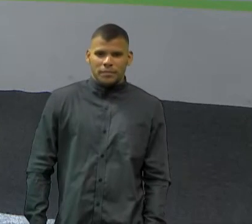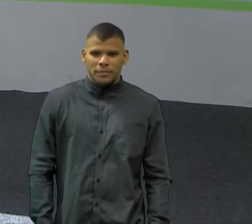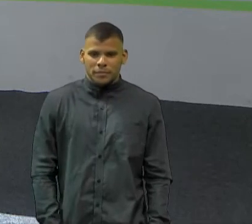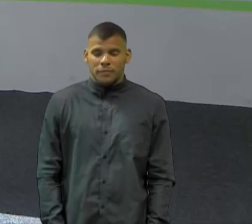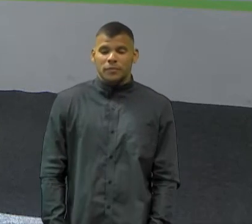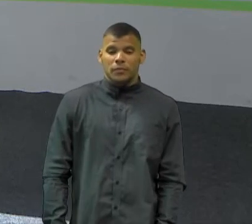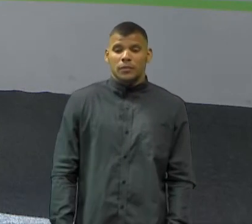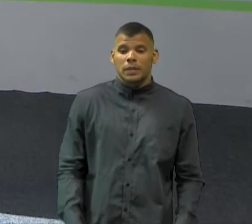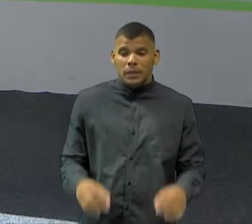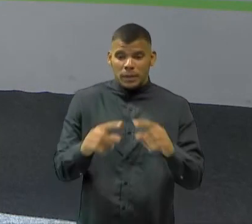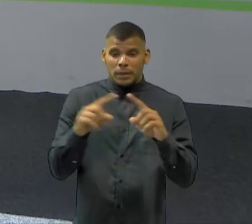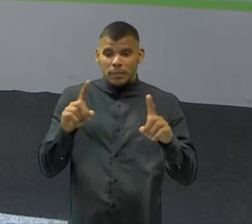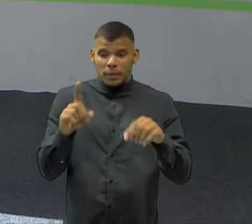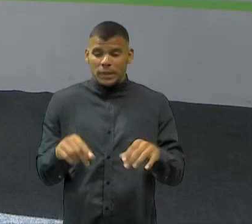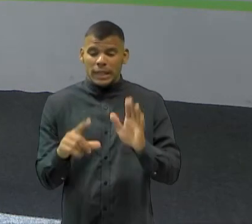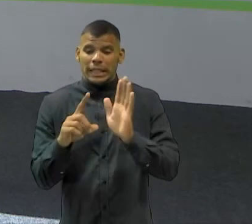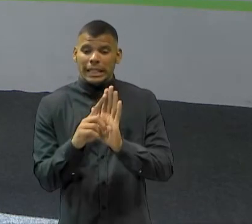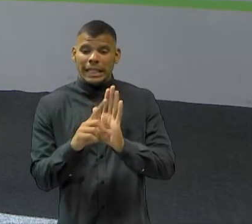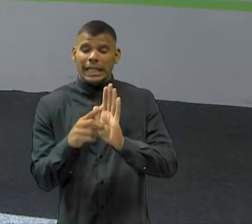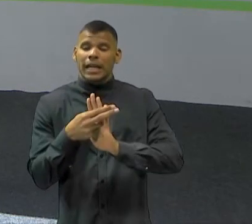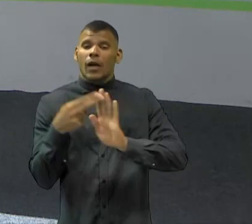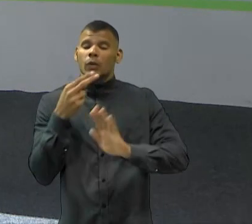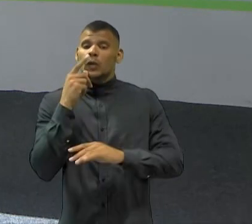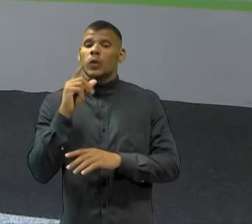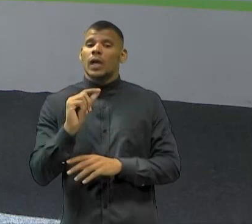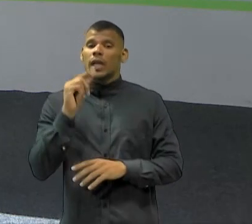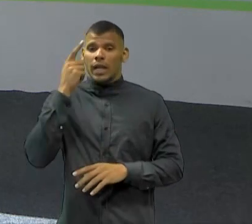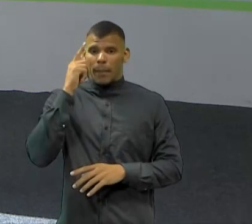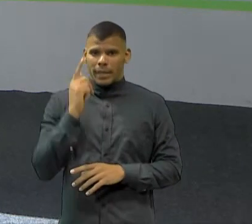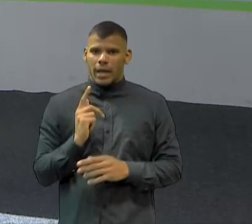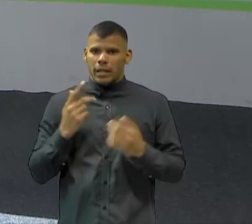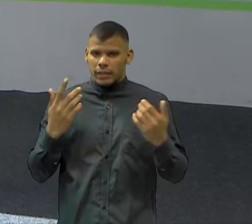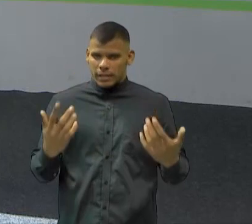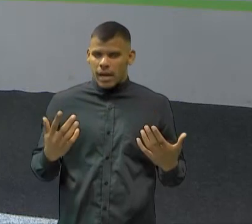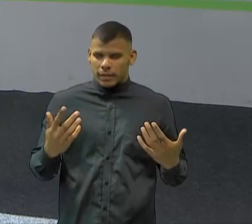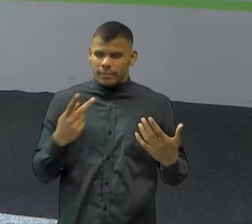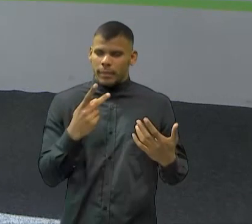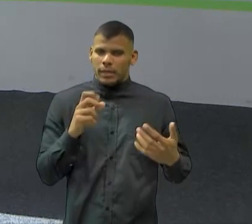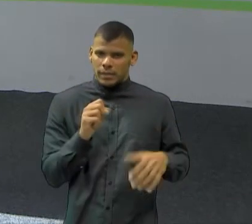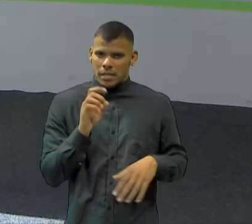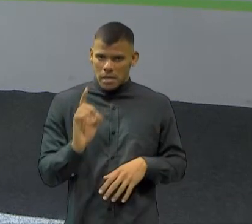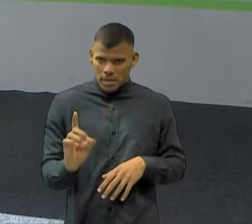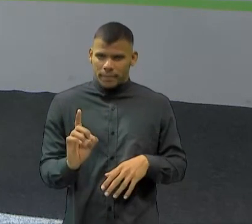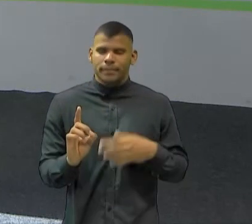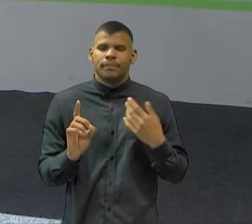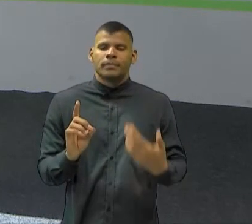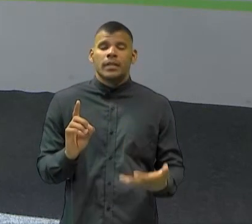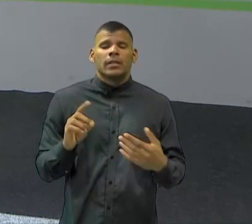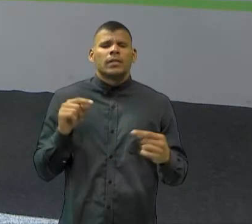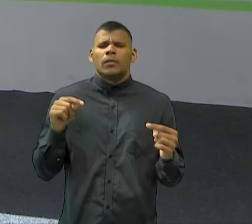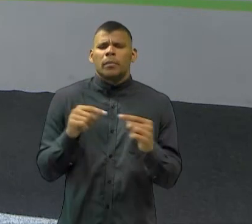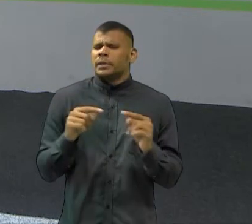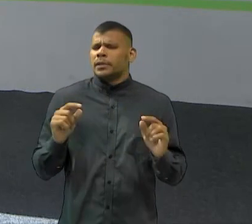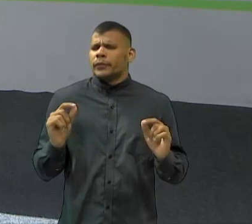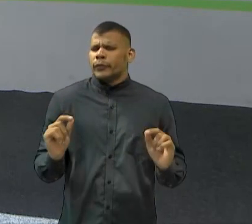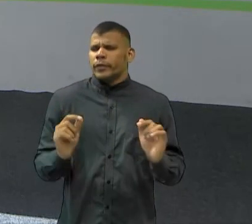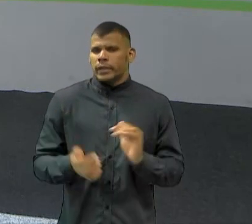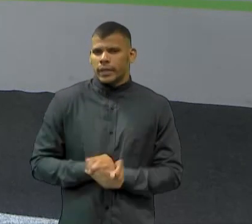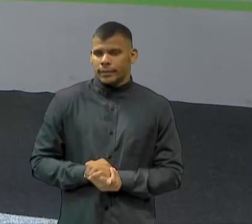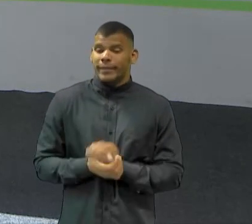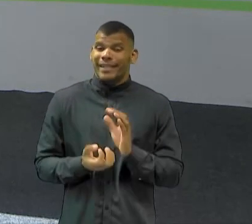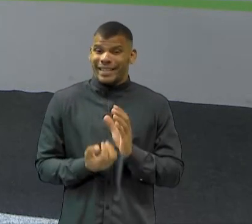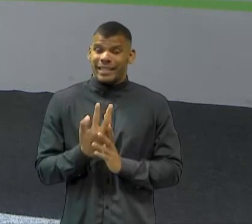Um projeto de lei de autoria da deputada Gabriella Aguiar, do PSD, cria o selo Aqui Não é Não,